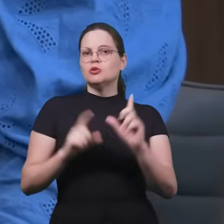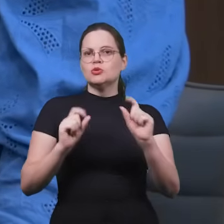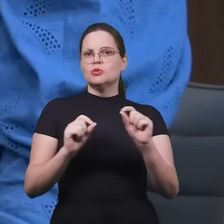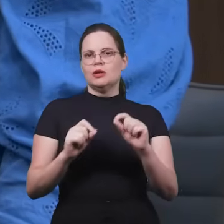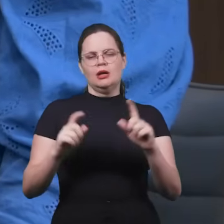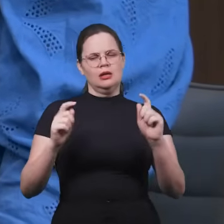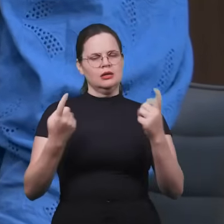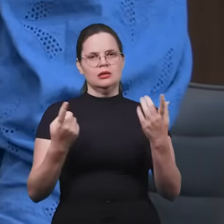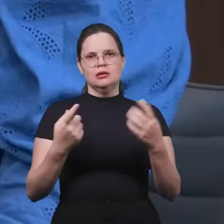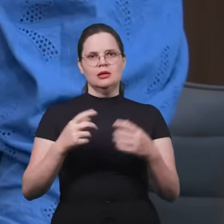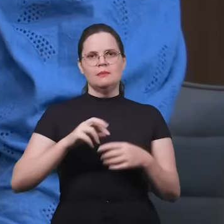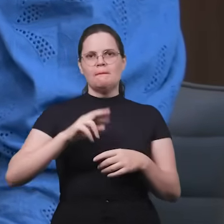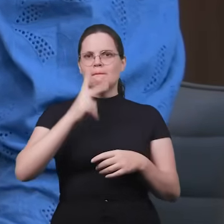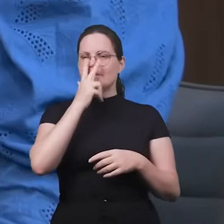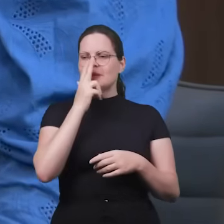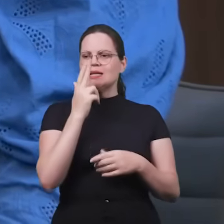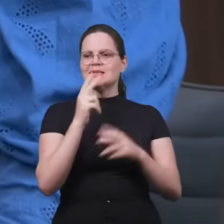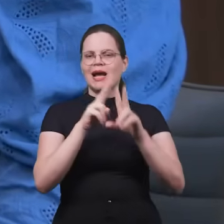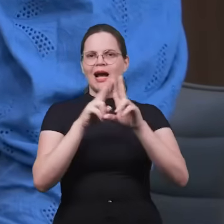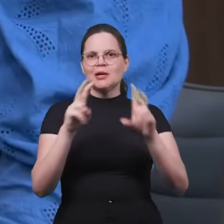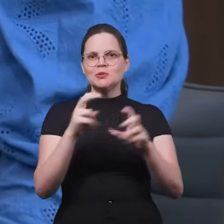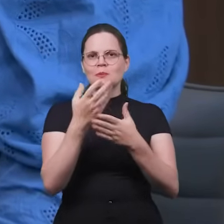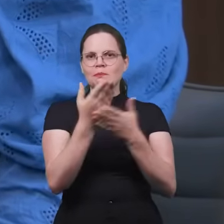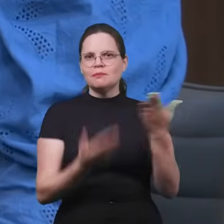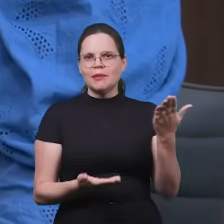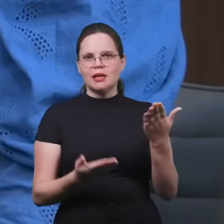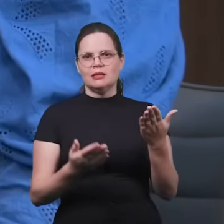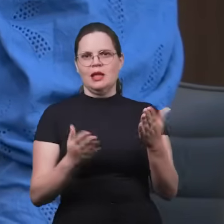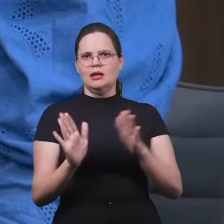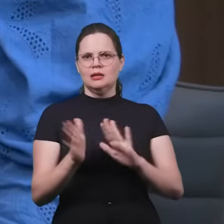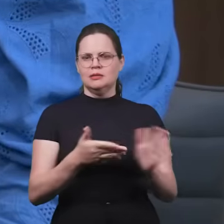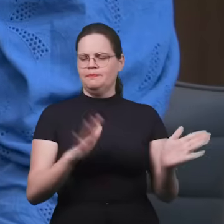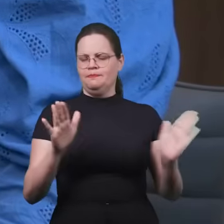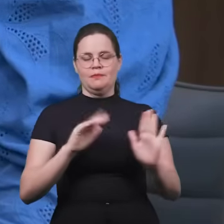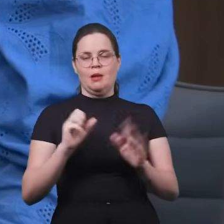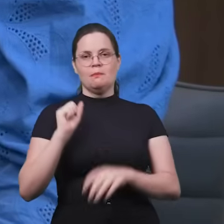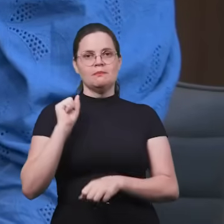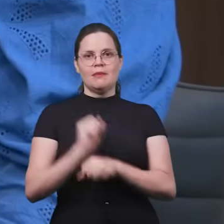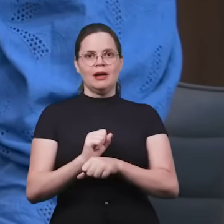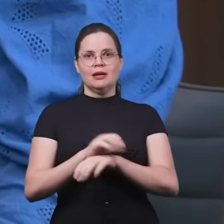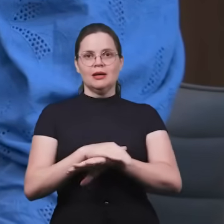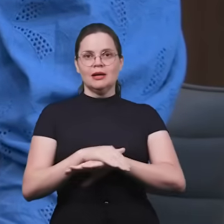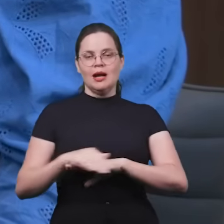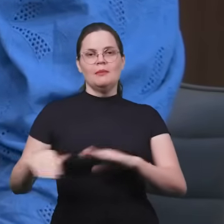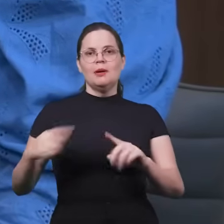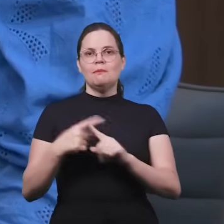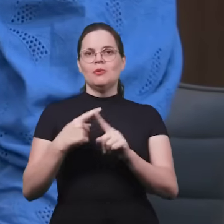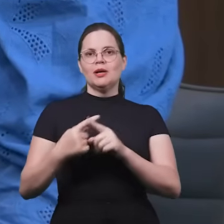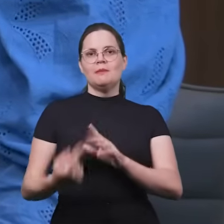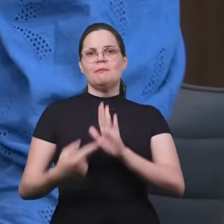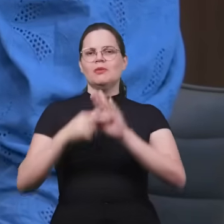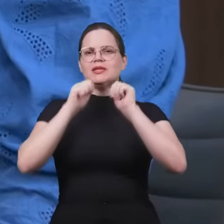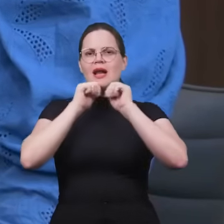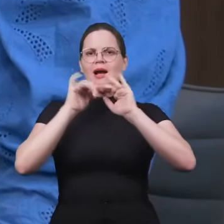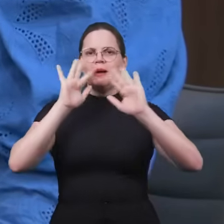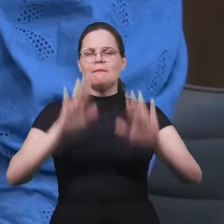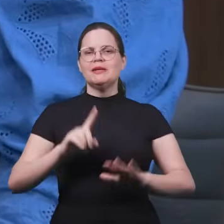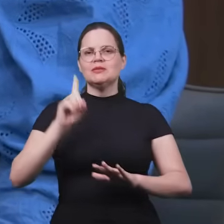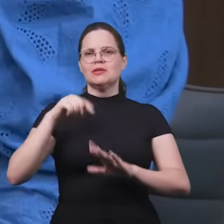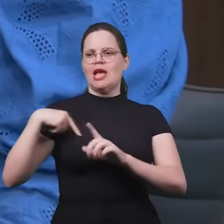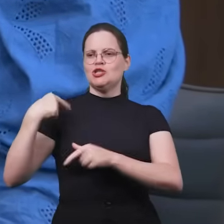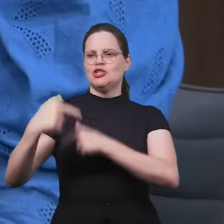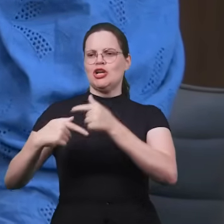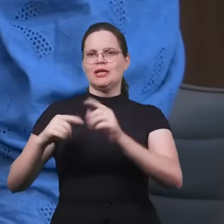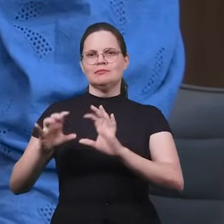com essa demanda, porque nos apresenta uma bênção conectada às gerações. Que é